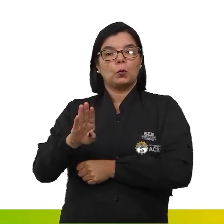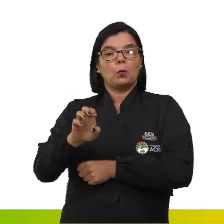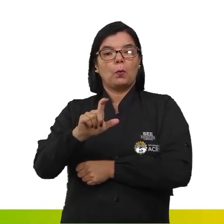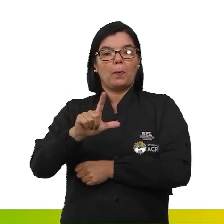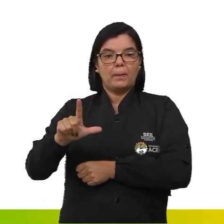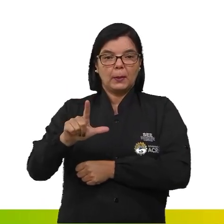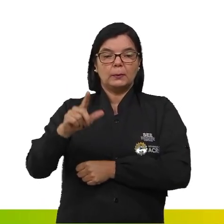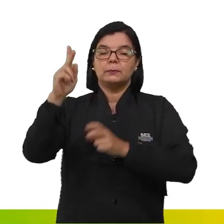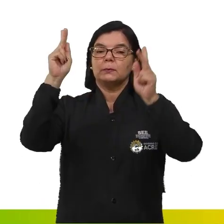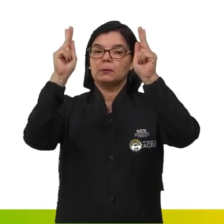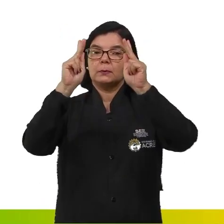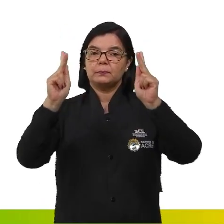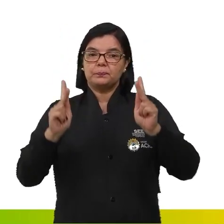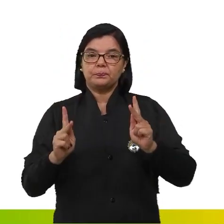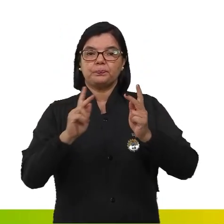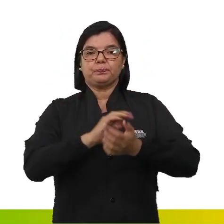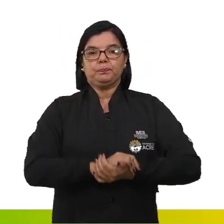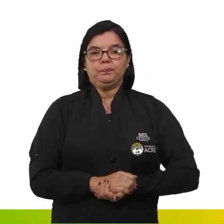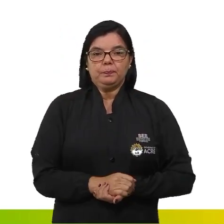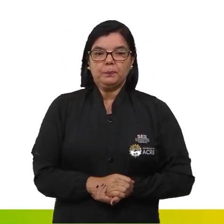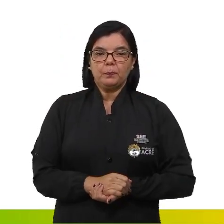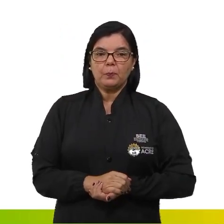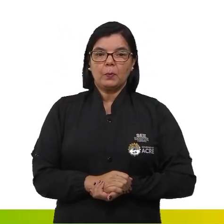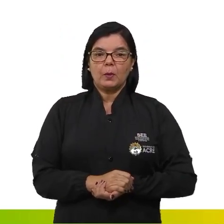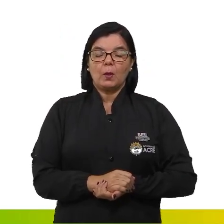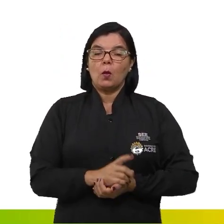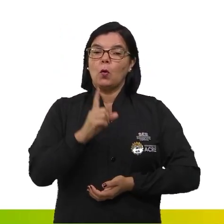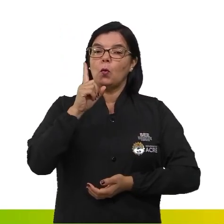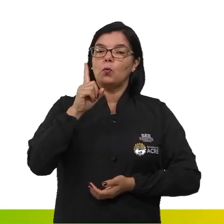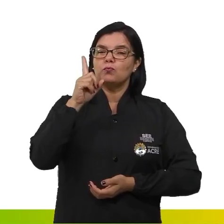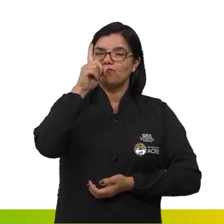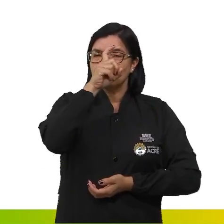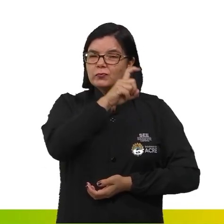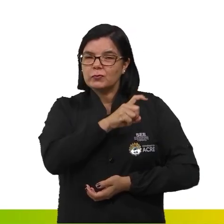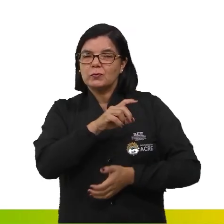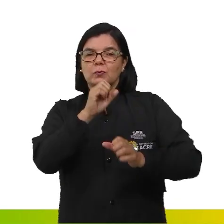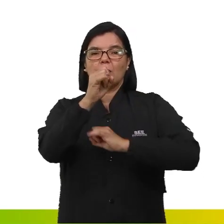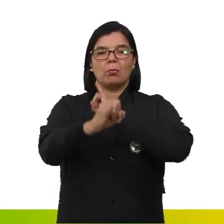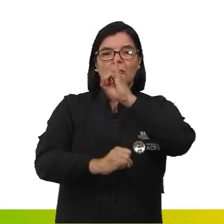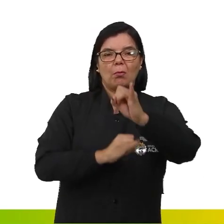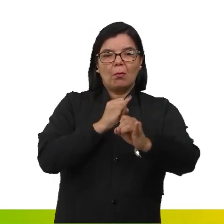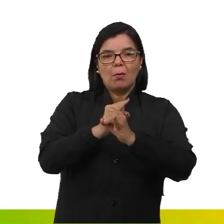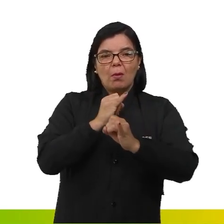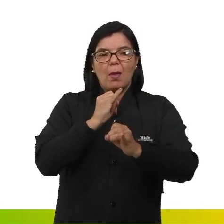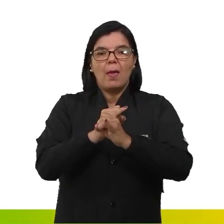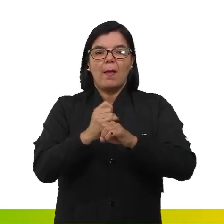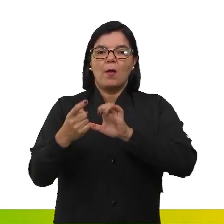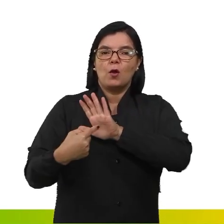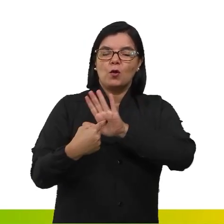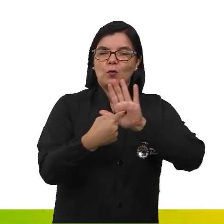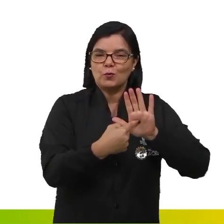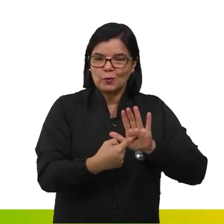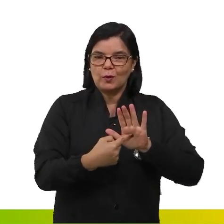Nobel da Paz. Então, o drama da internet é que ela promoveu o idiota